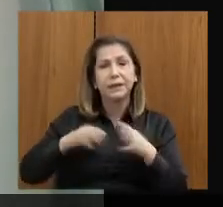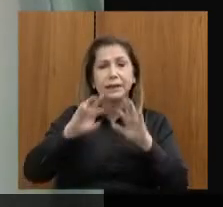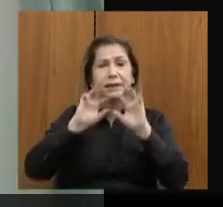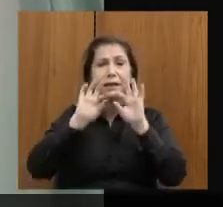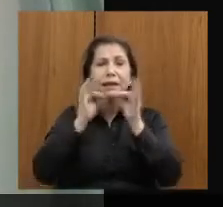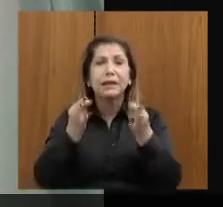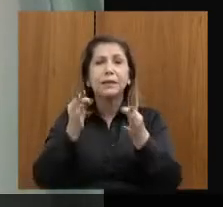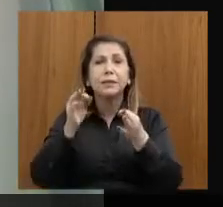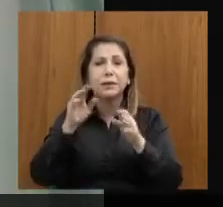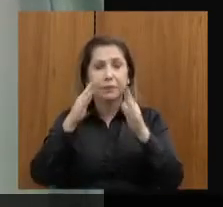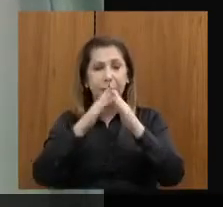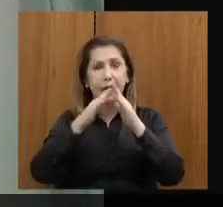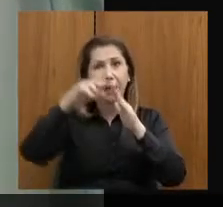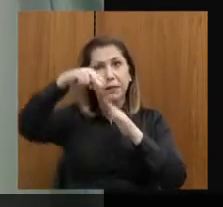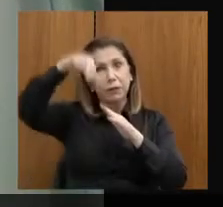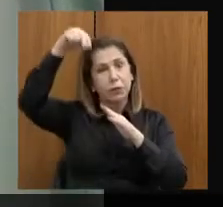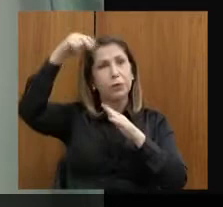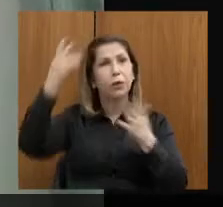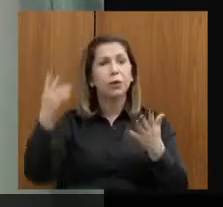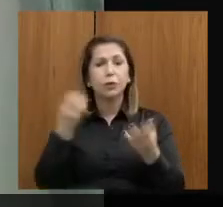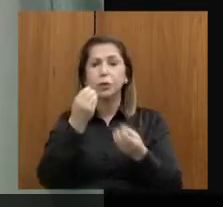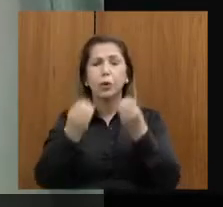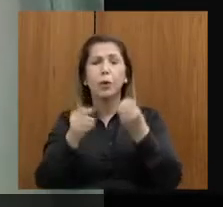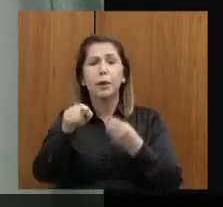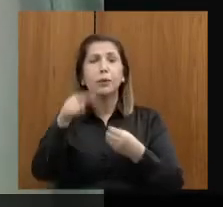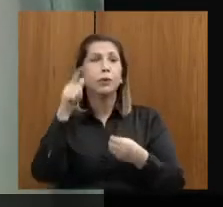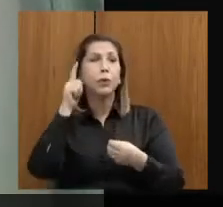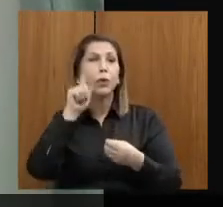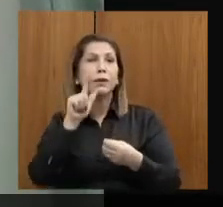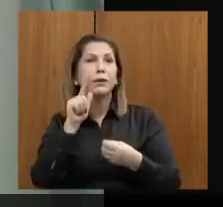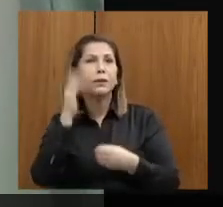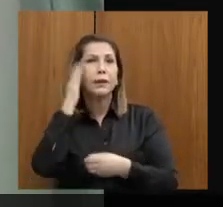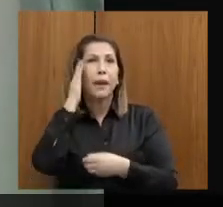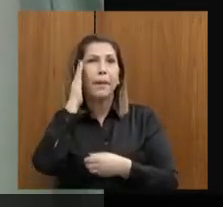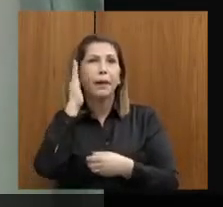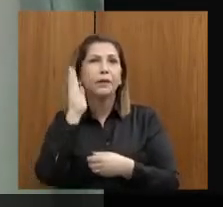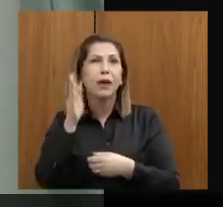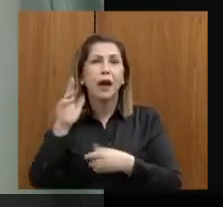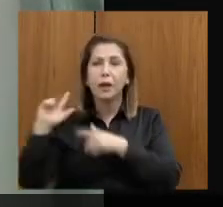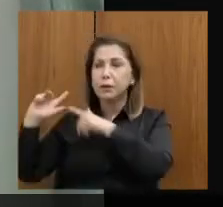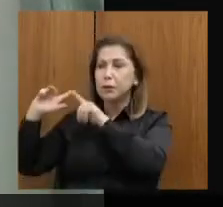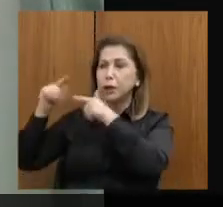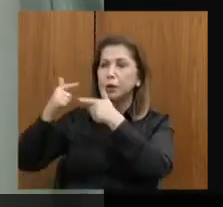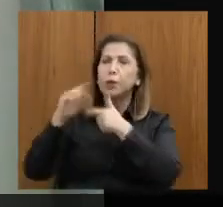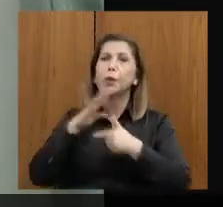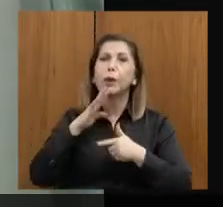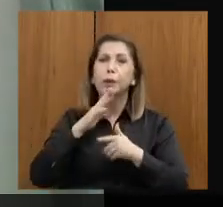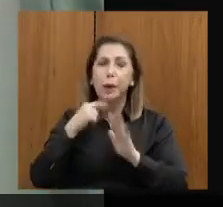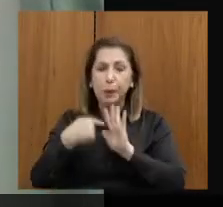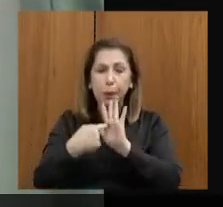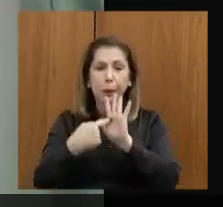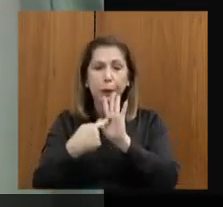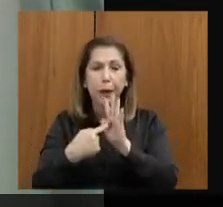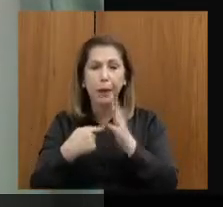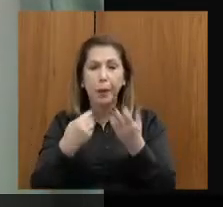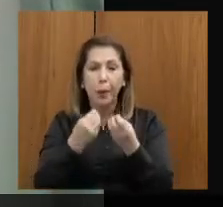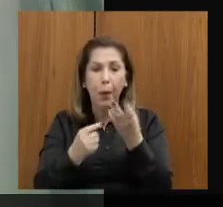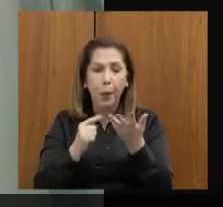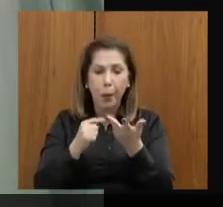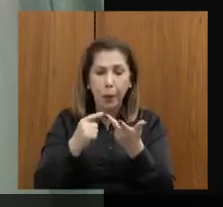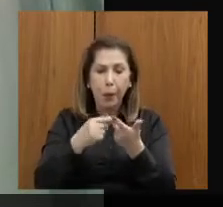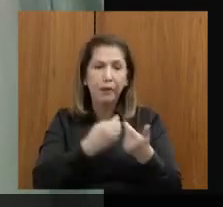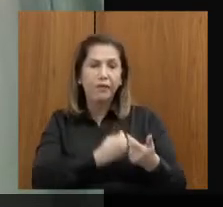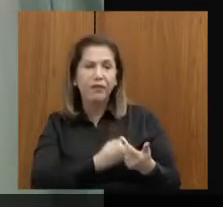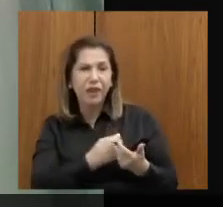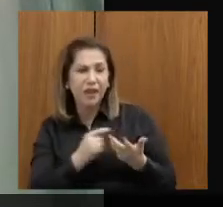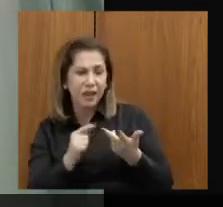foram fundamentais eu lembro bem da forma que eles conseguiram com saber deles né tradicional botão de um modo de vida e